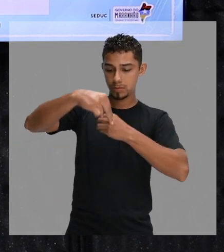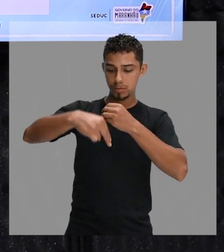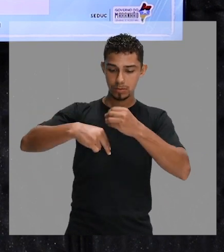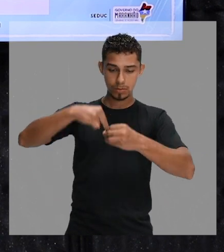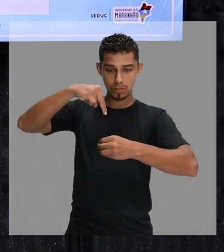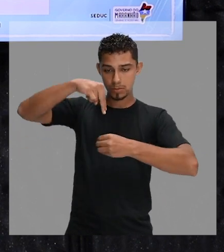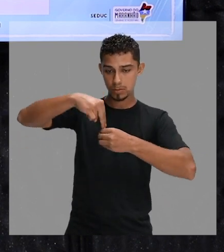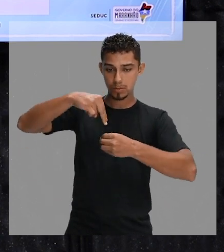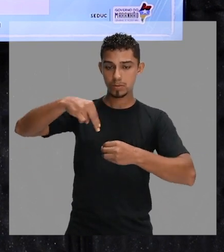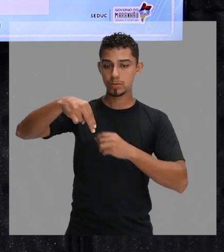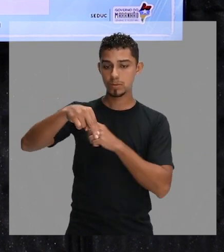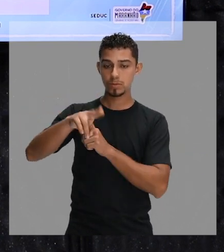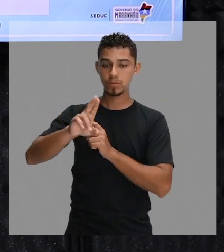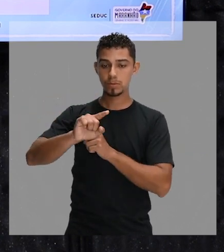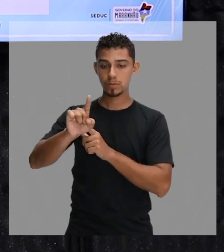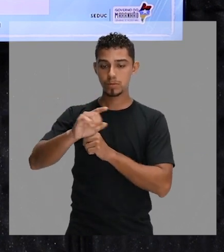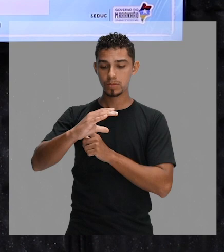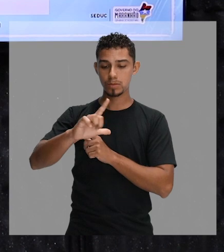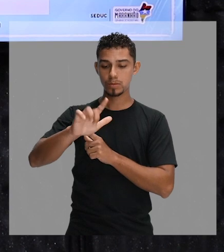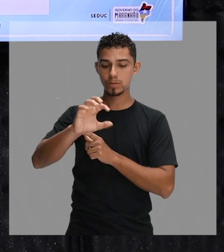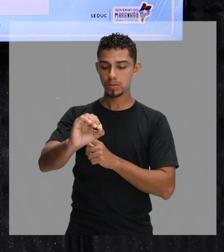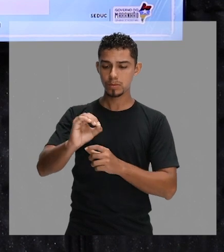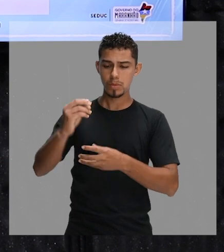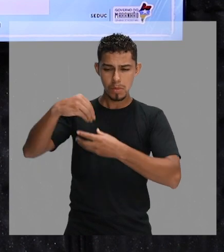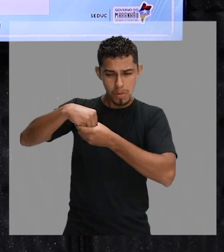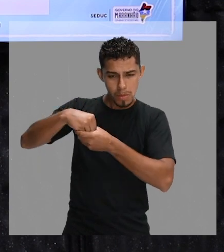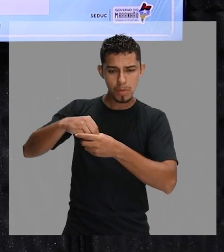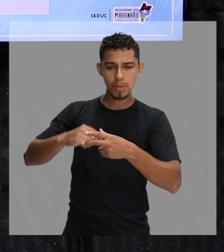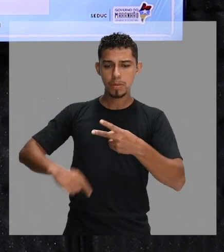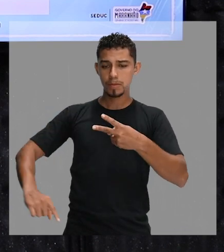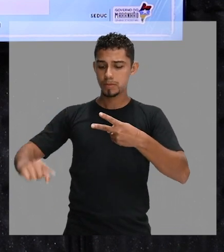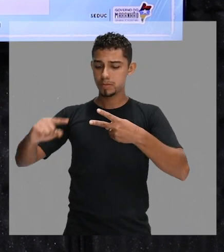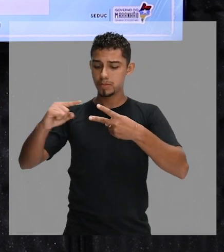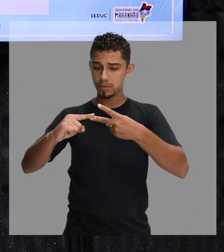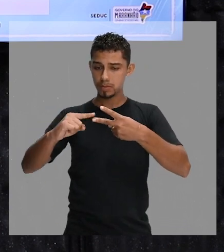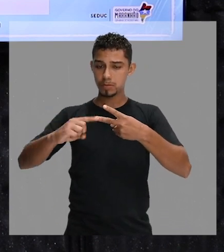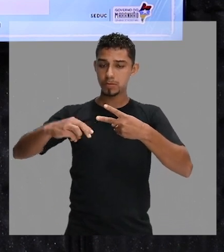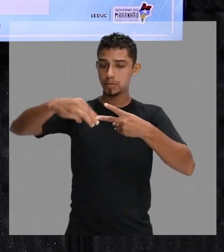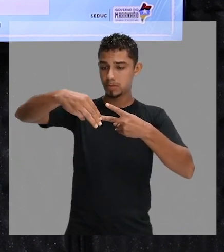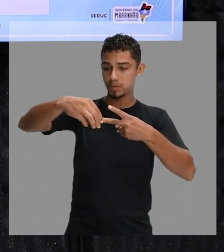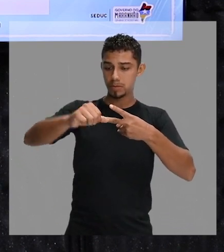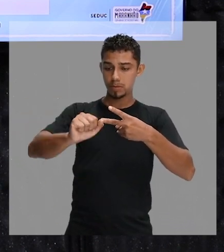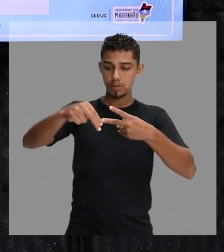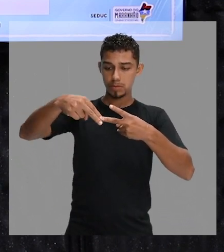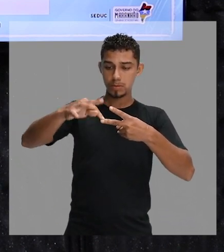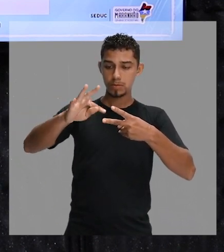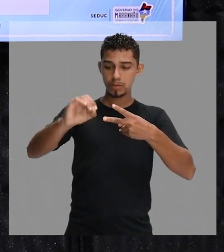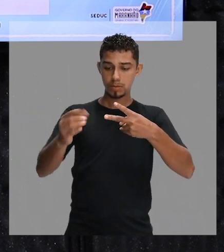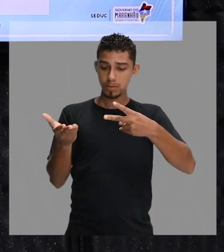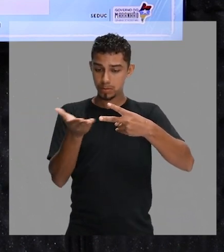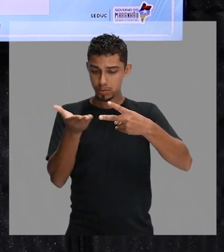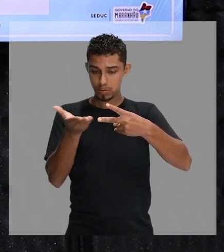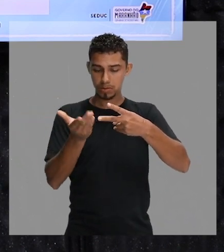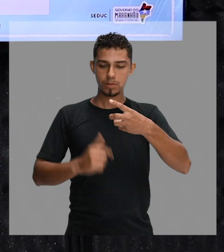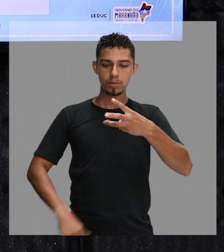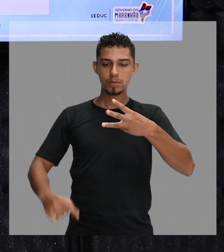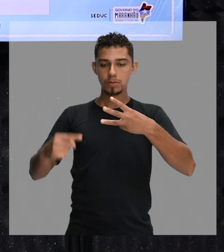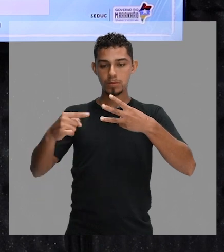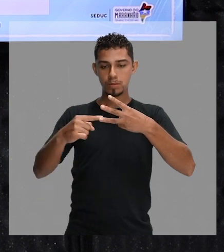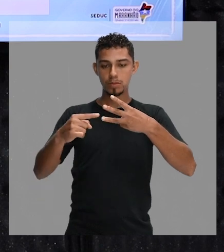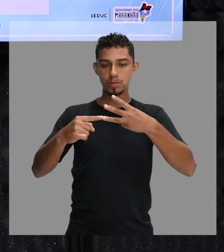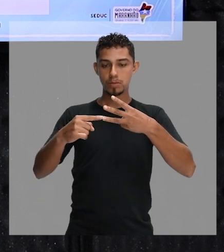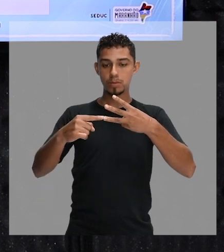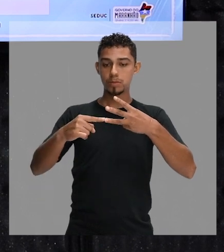a camada mais interna da Terra, o manto, que é a camada intermediária, a camada do meio, e